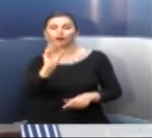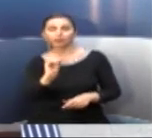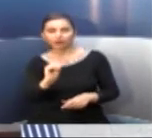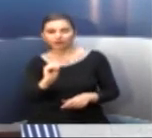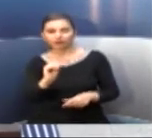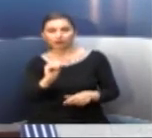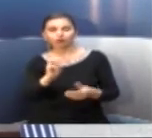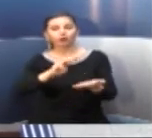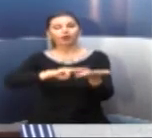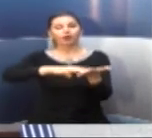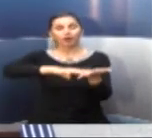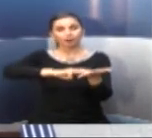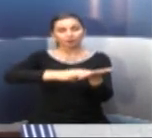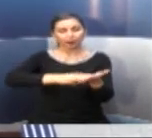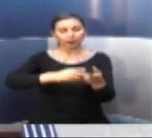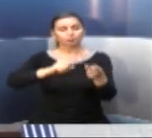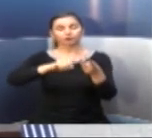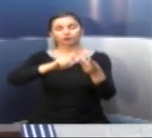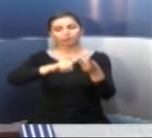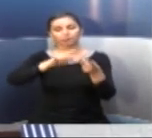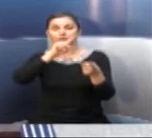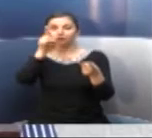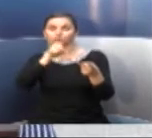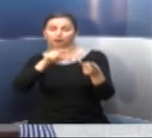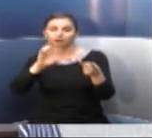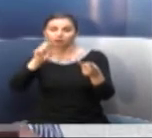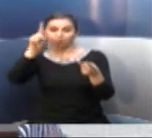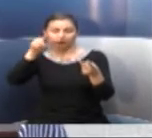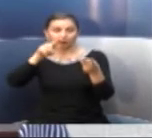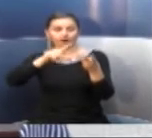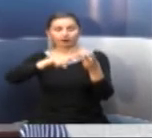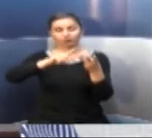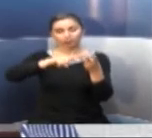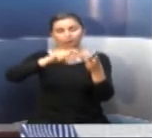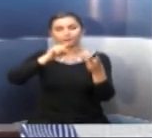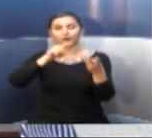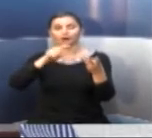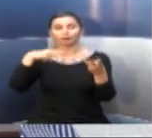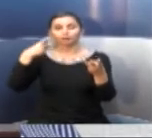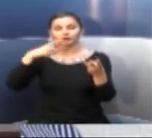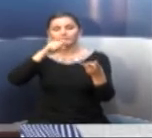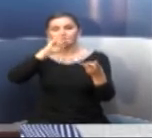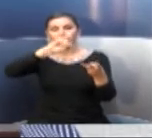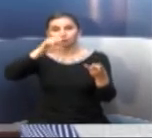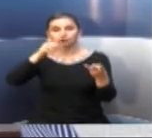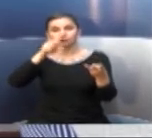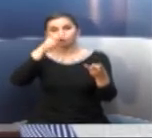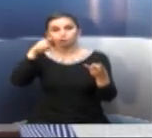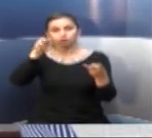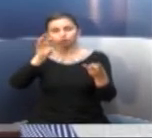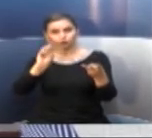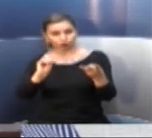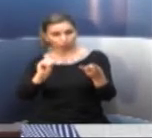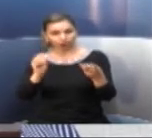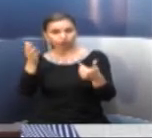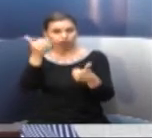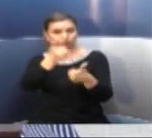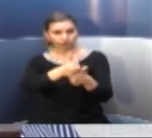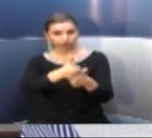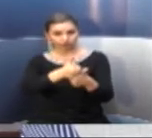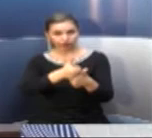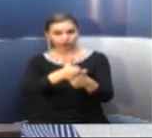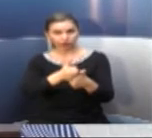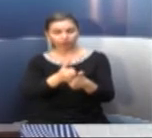o vereador José do União e o vereador João Evangelista como suplente. Então, ontem nós